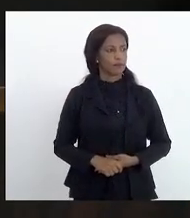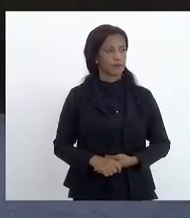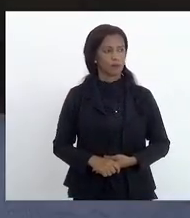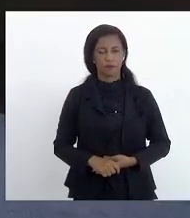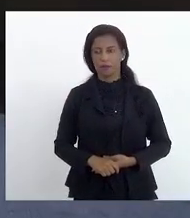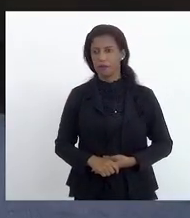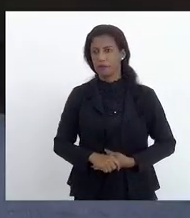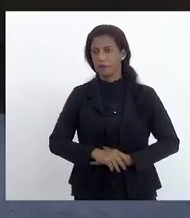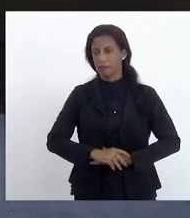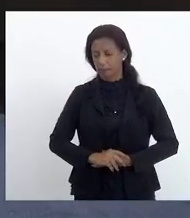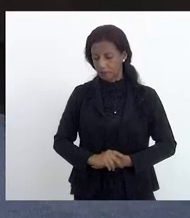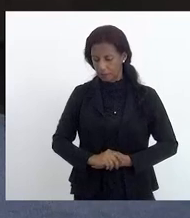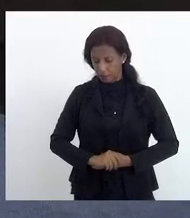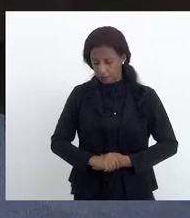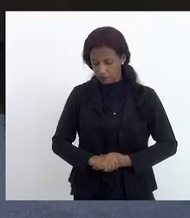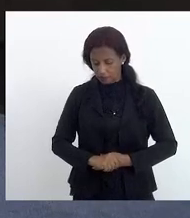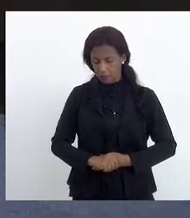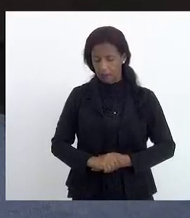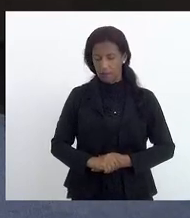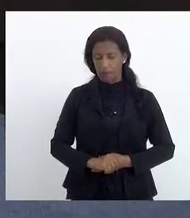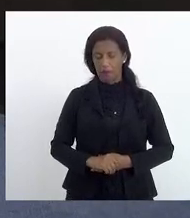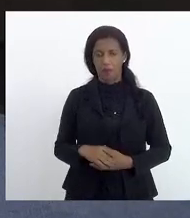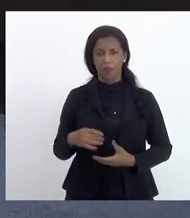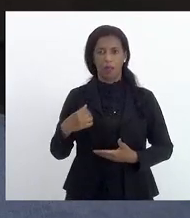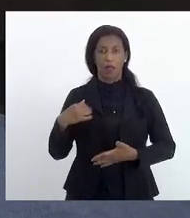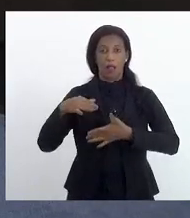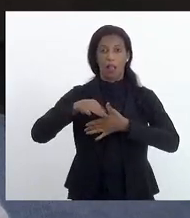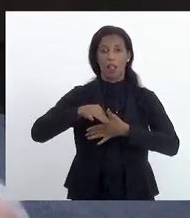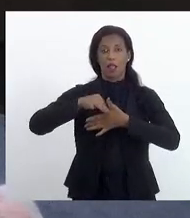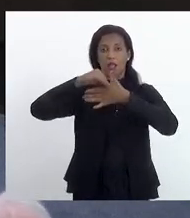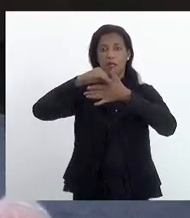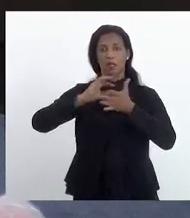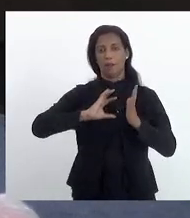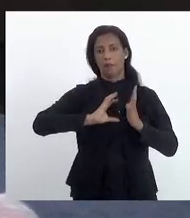o líder do Cidadania,